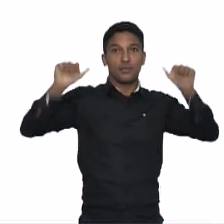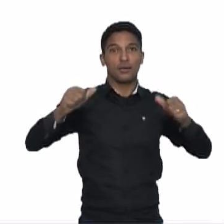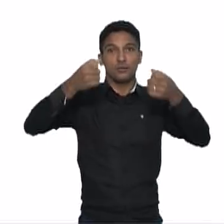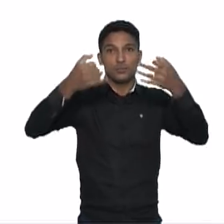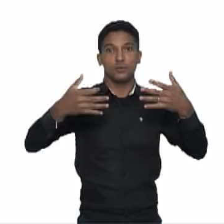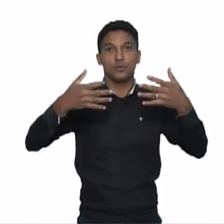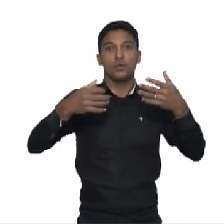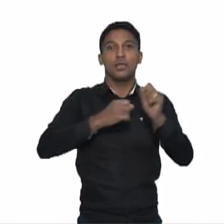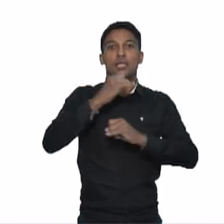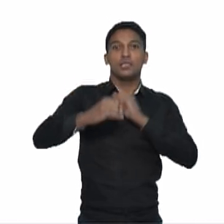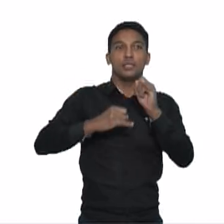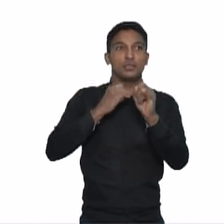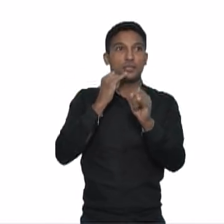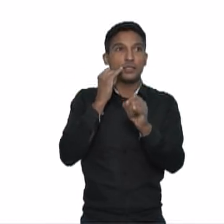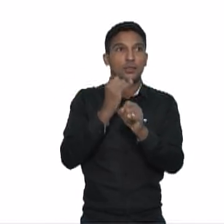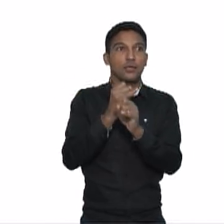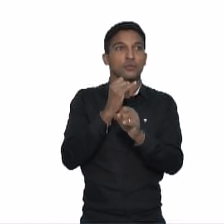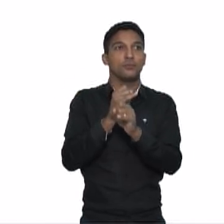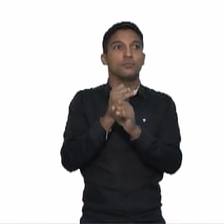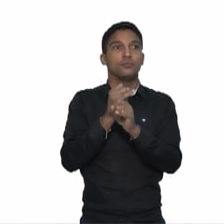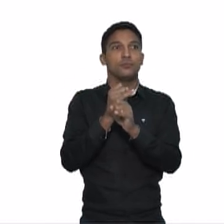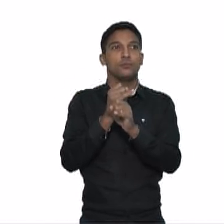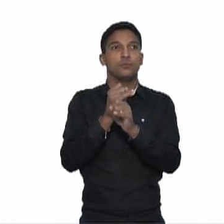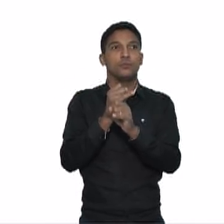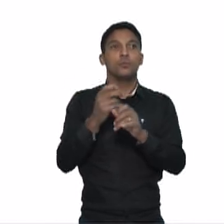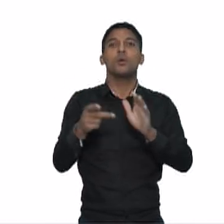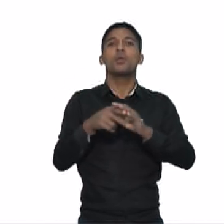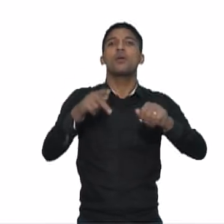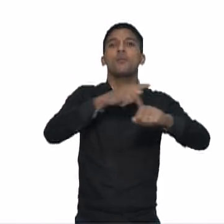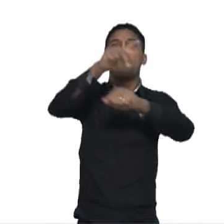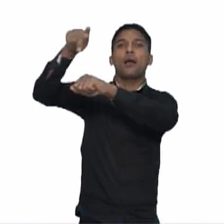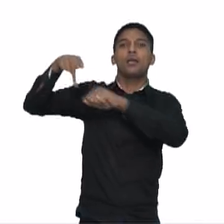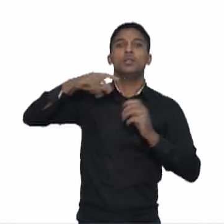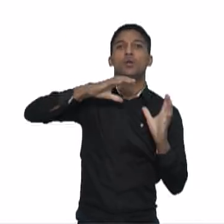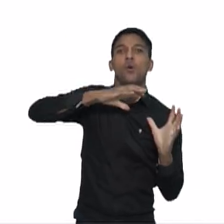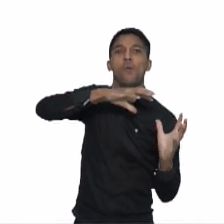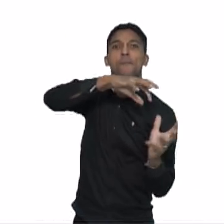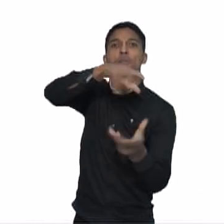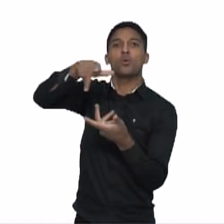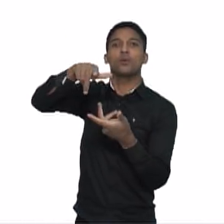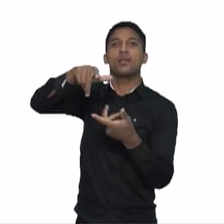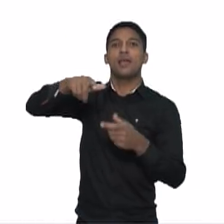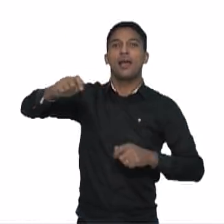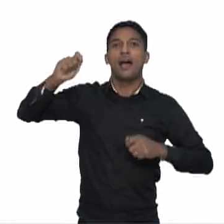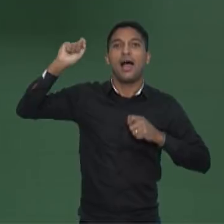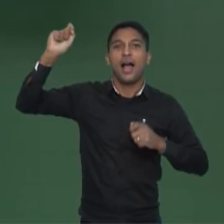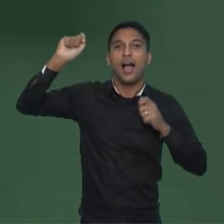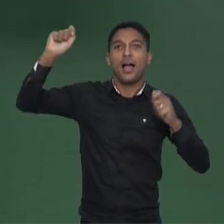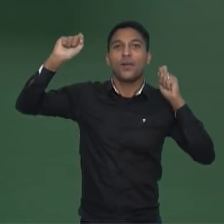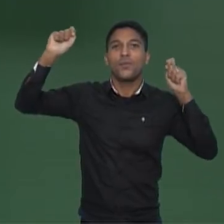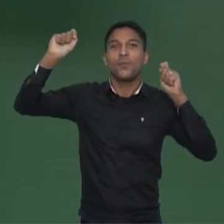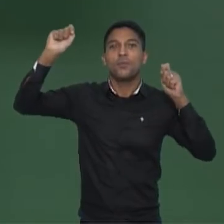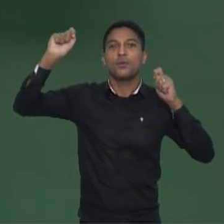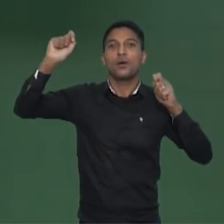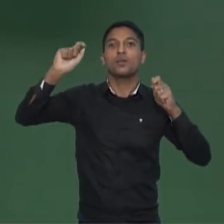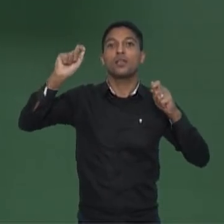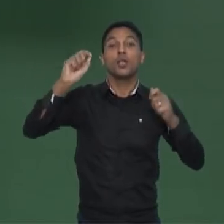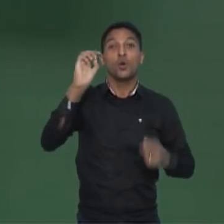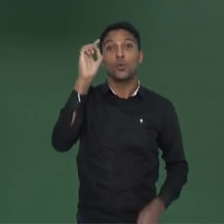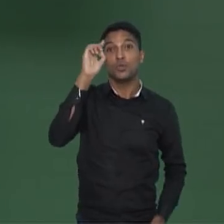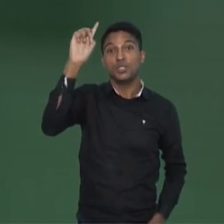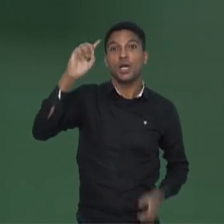entre outras, promovem eventos para comemorar o Dia Mundial da Internet Segura, certo? Nesse